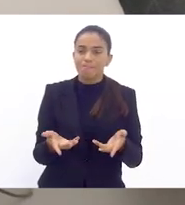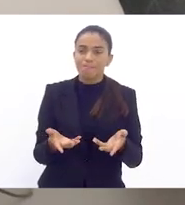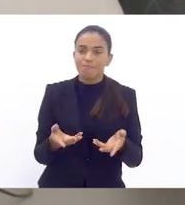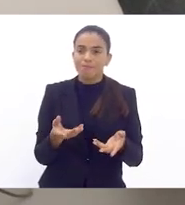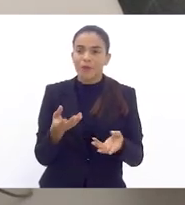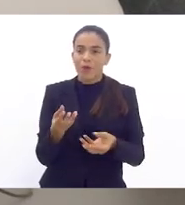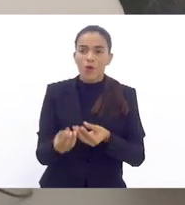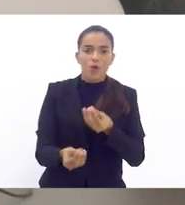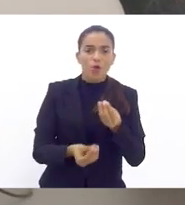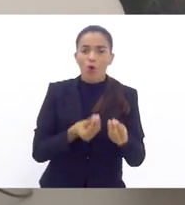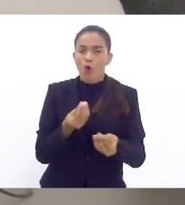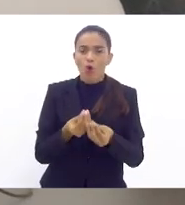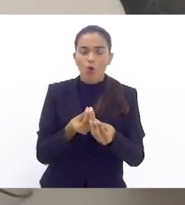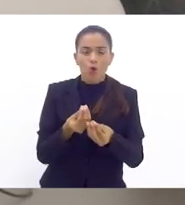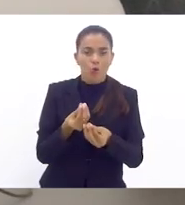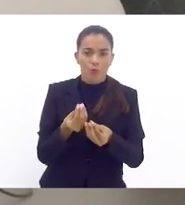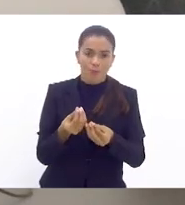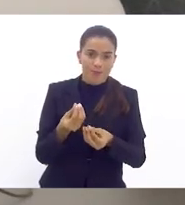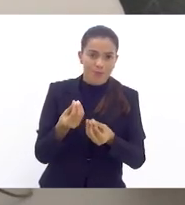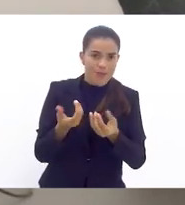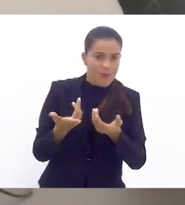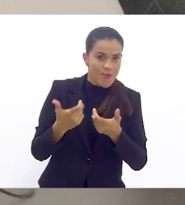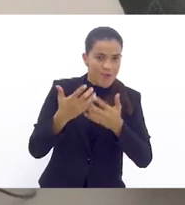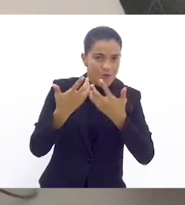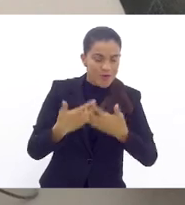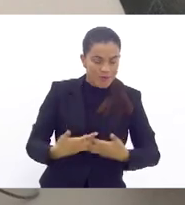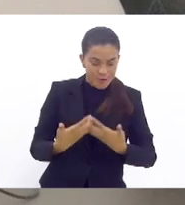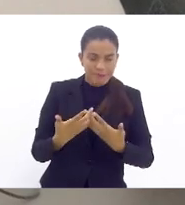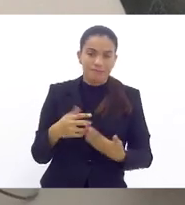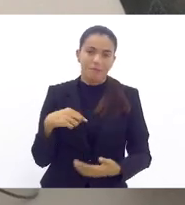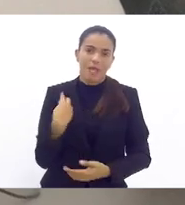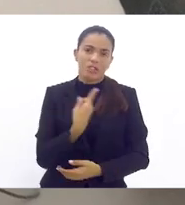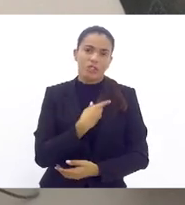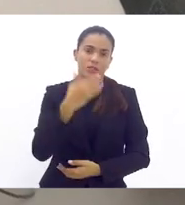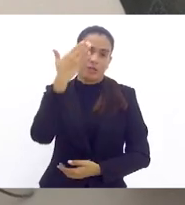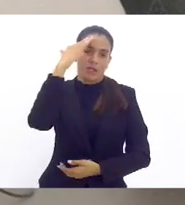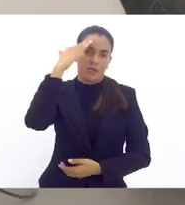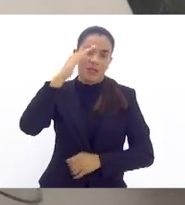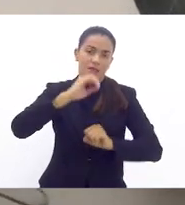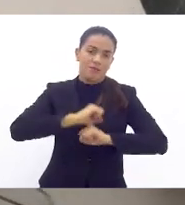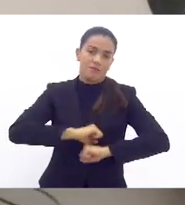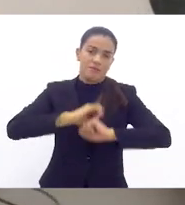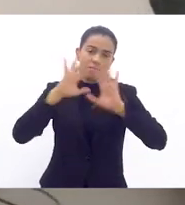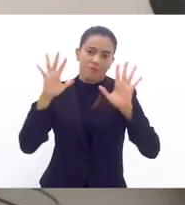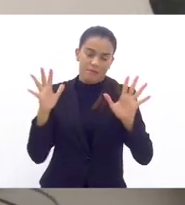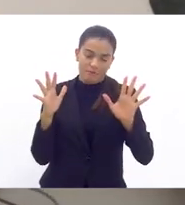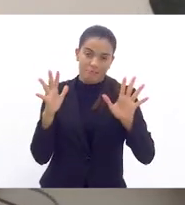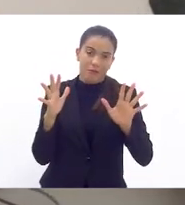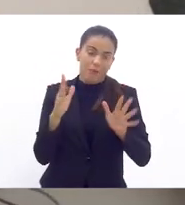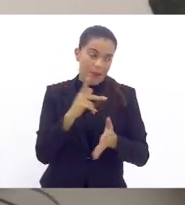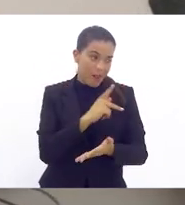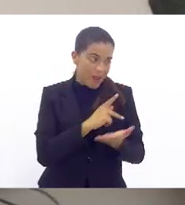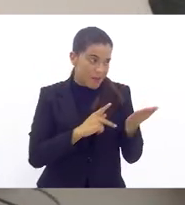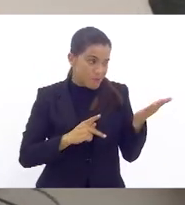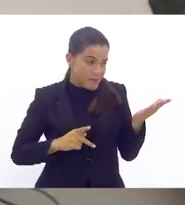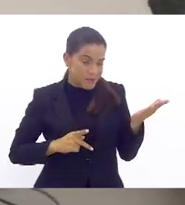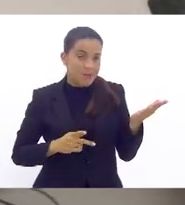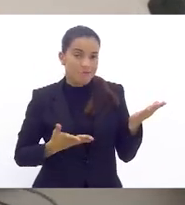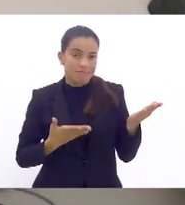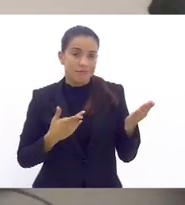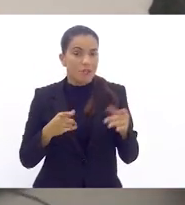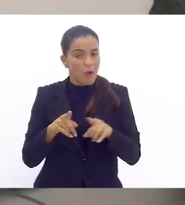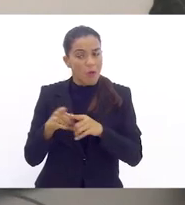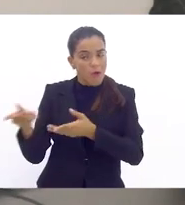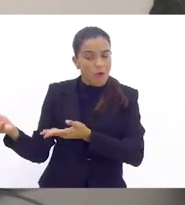como isso é feito, para que, de alguma forma, a gente tenha pleno esclarecimento, presidente. Então, ser